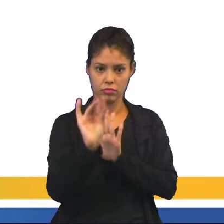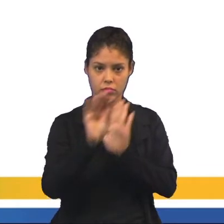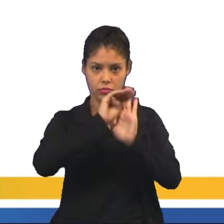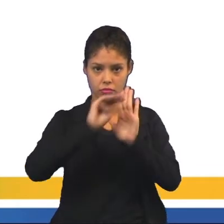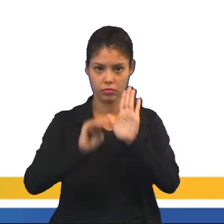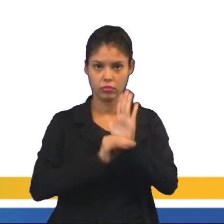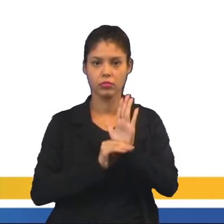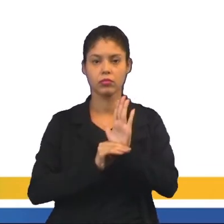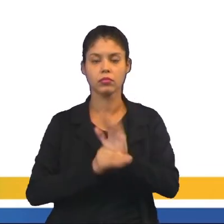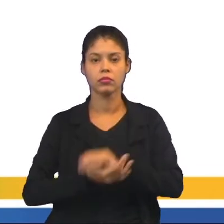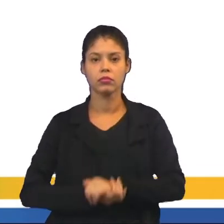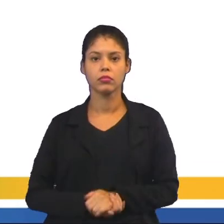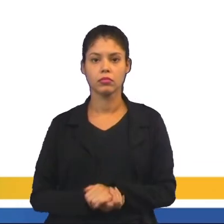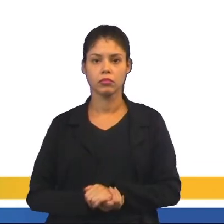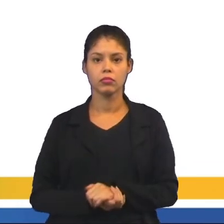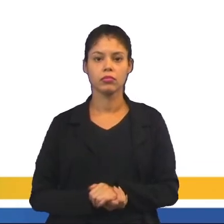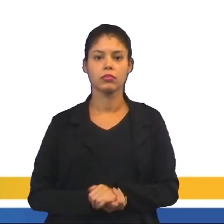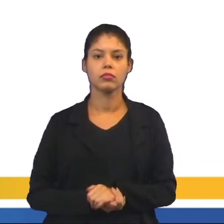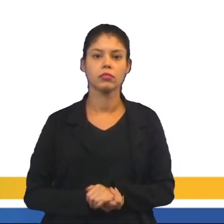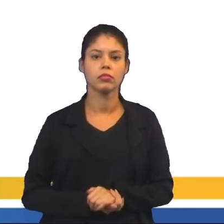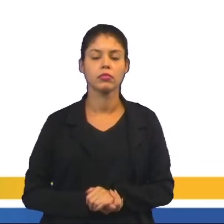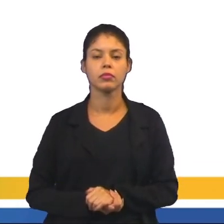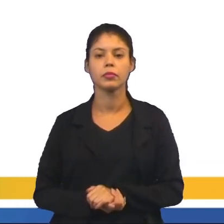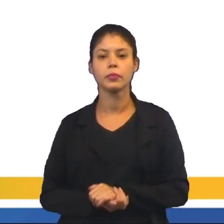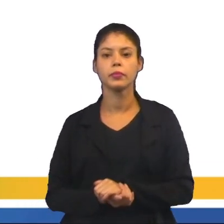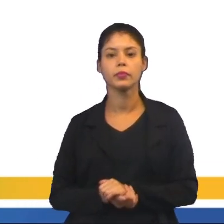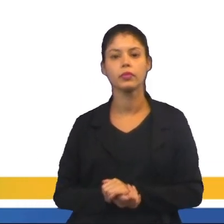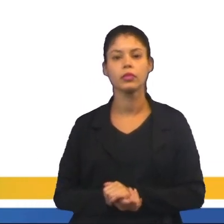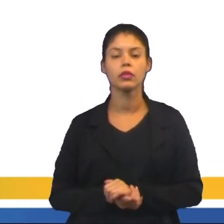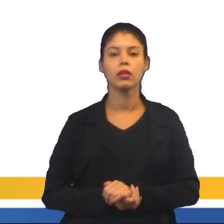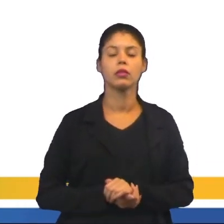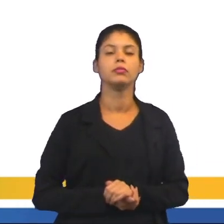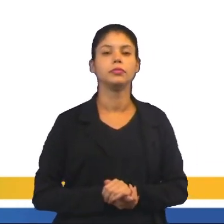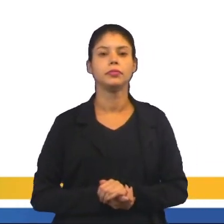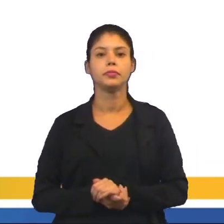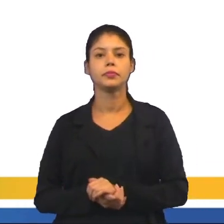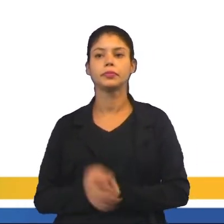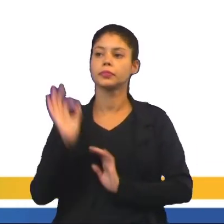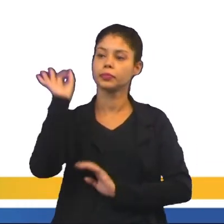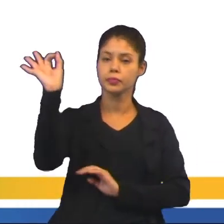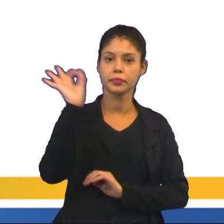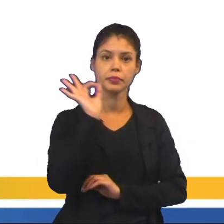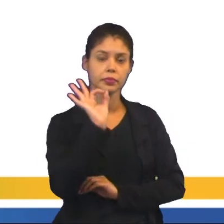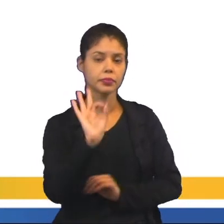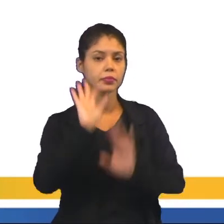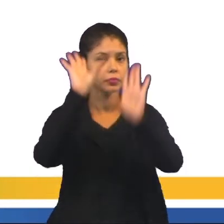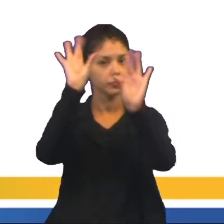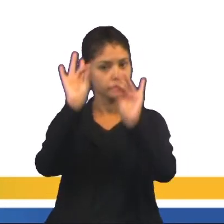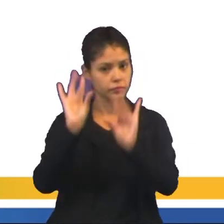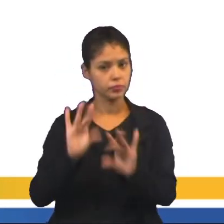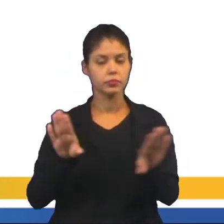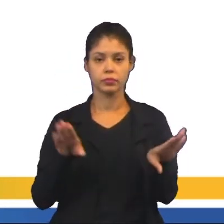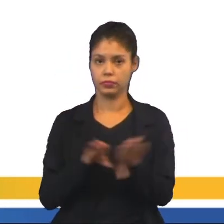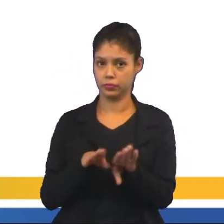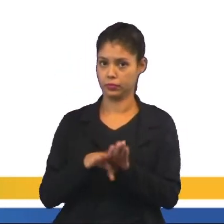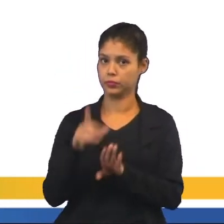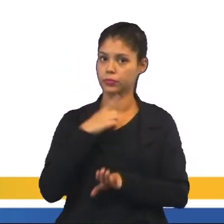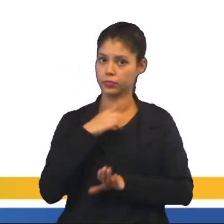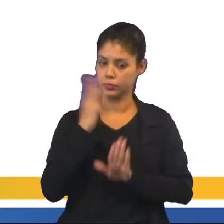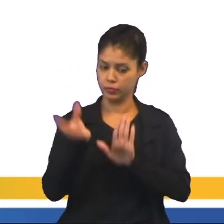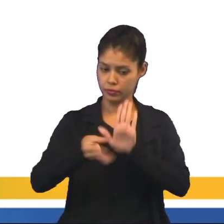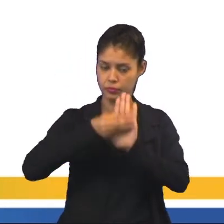parte de baixo, tá? E aí, na frequência relativa, por porcentagem, cada um deles também tem